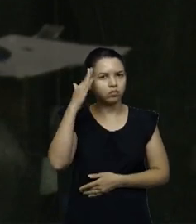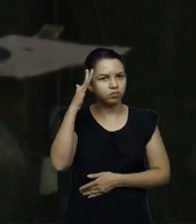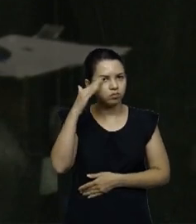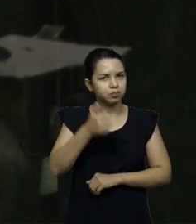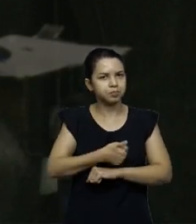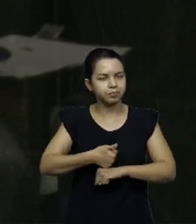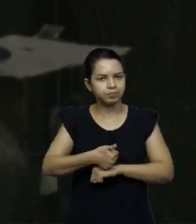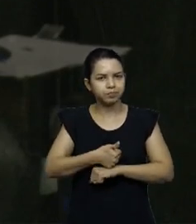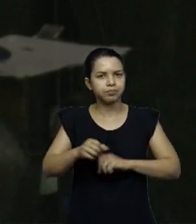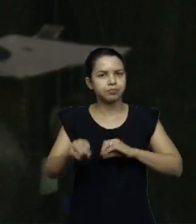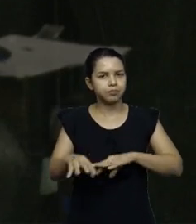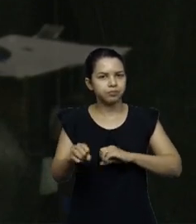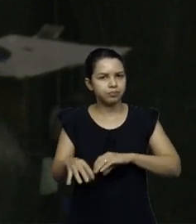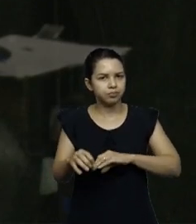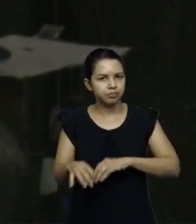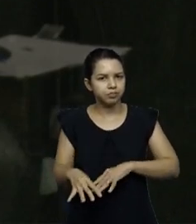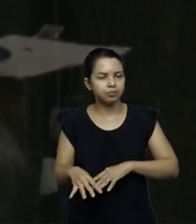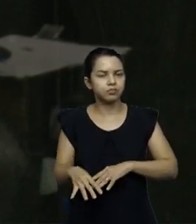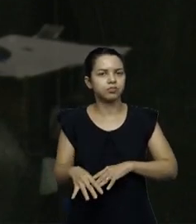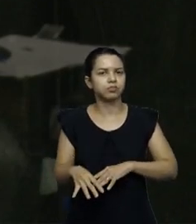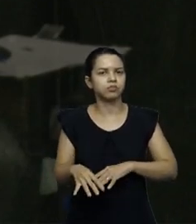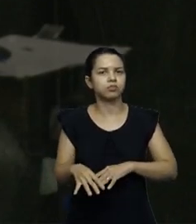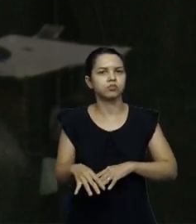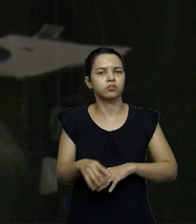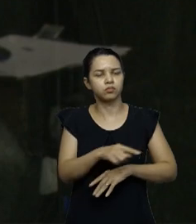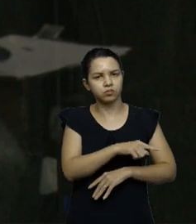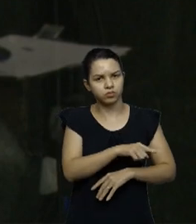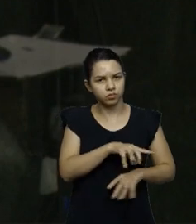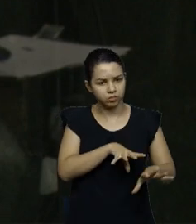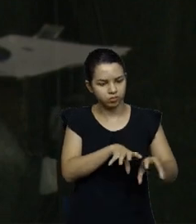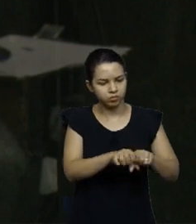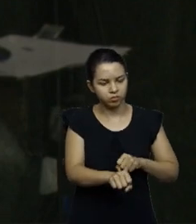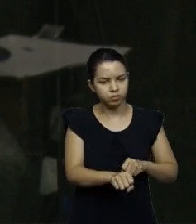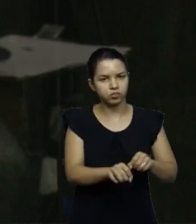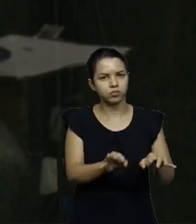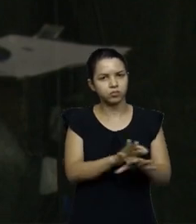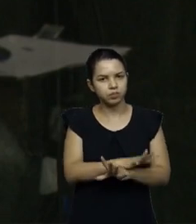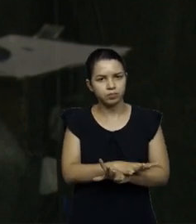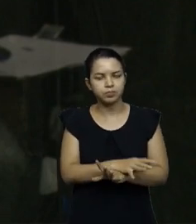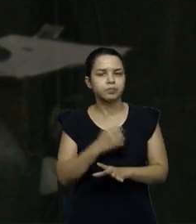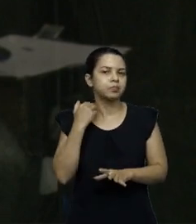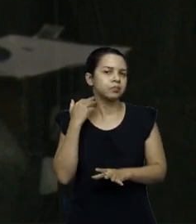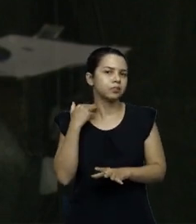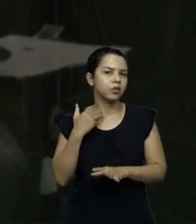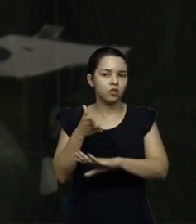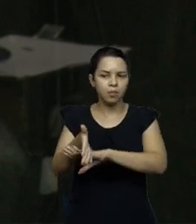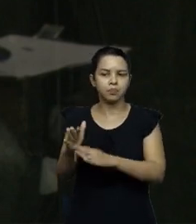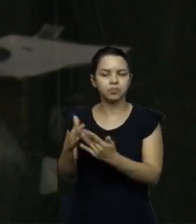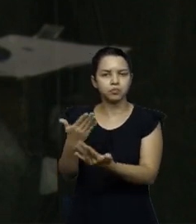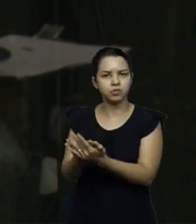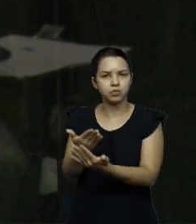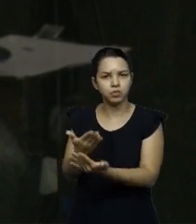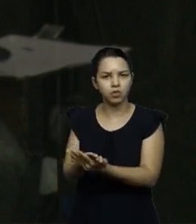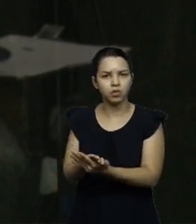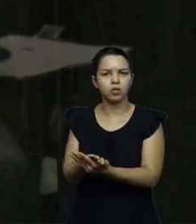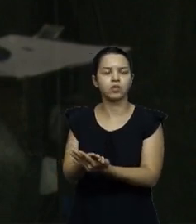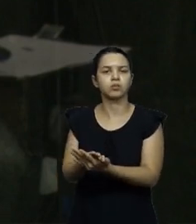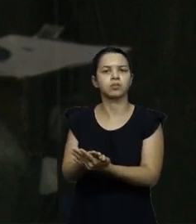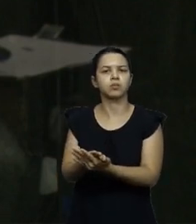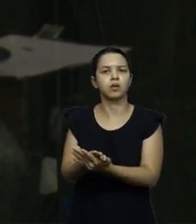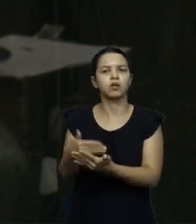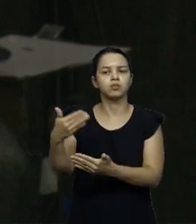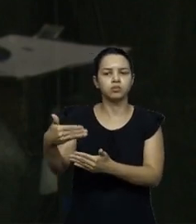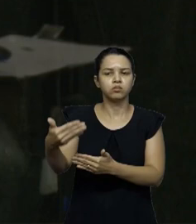profissionais em educação quando terminamos a nossa academia de que nós vamos para as nossas unidades escolares mas lá na frente nós temos